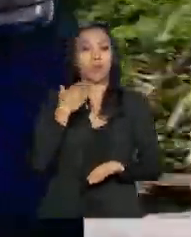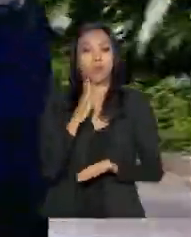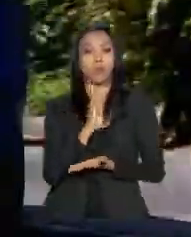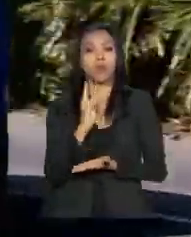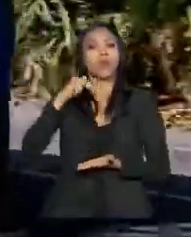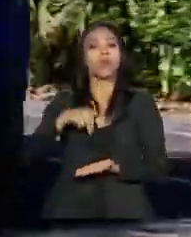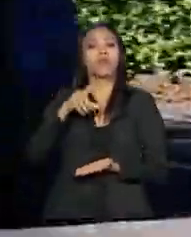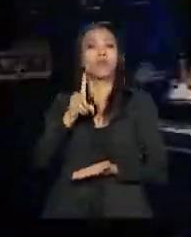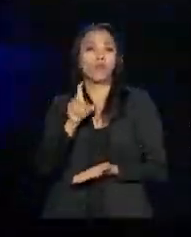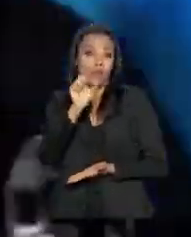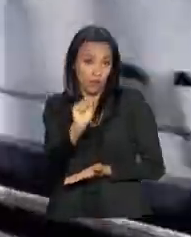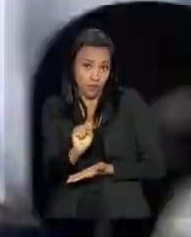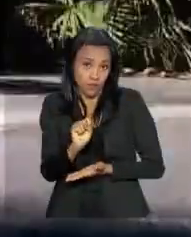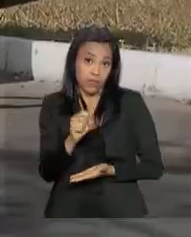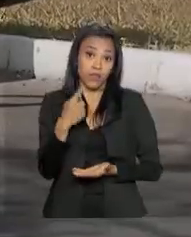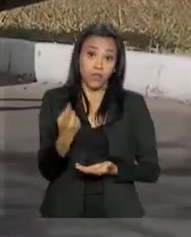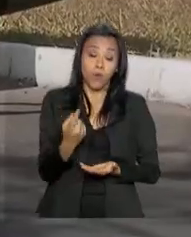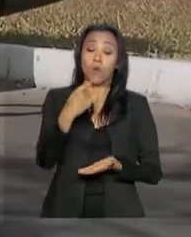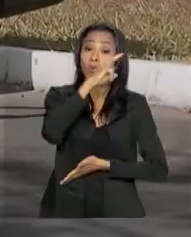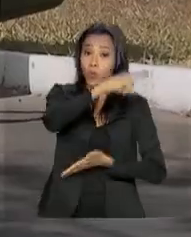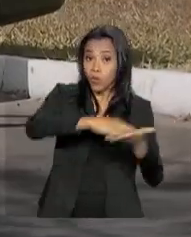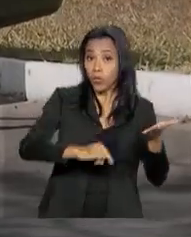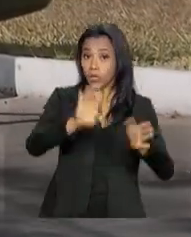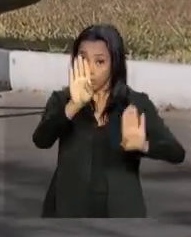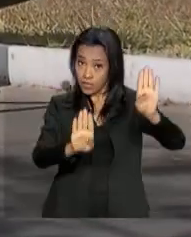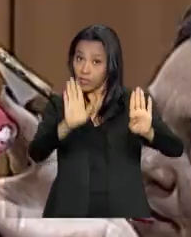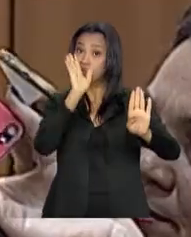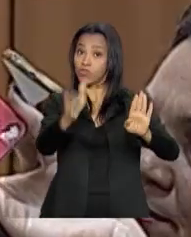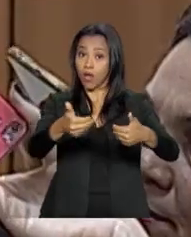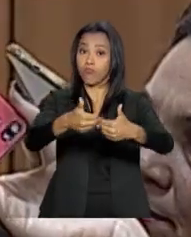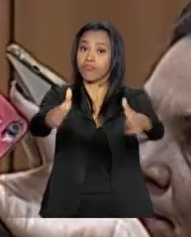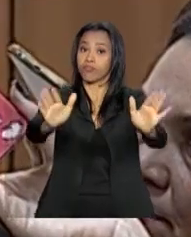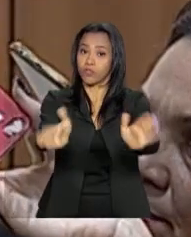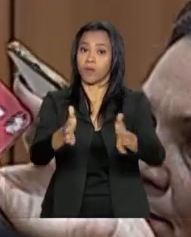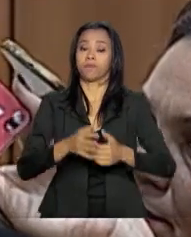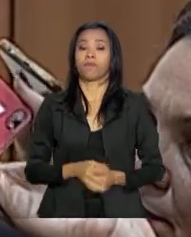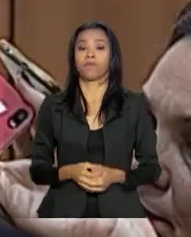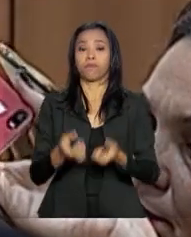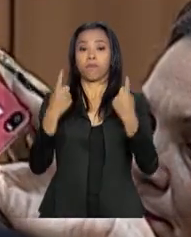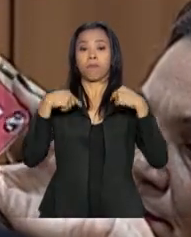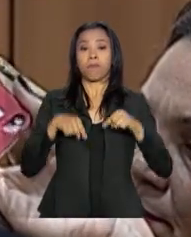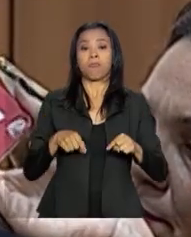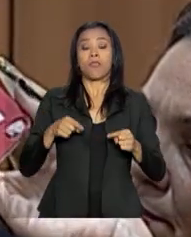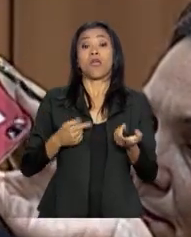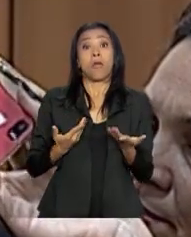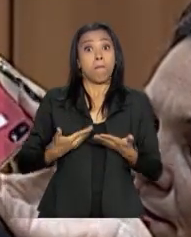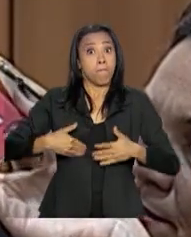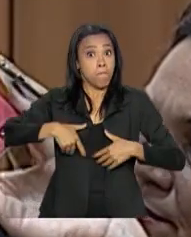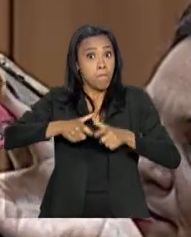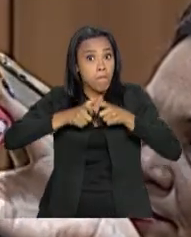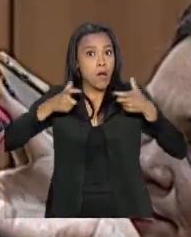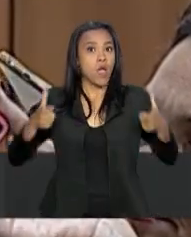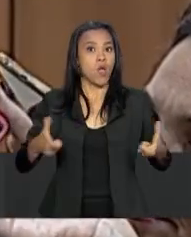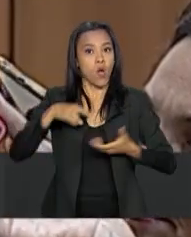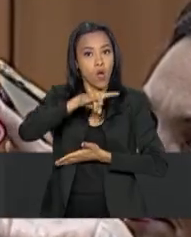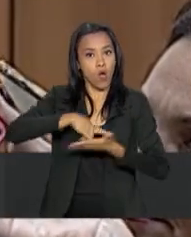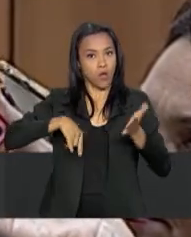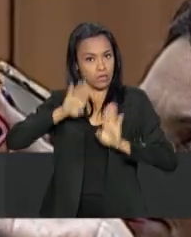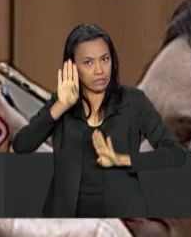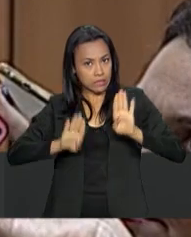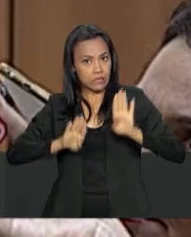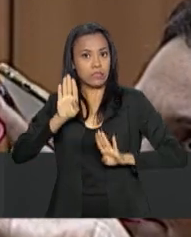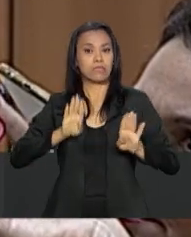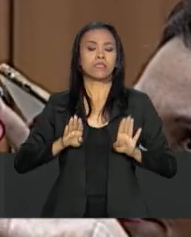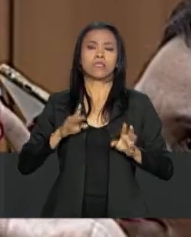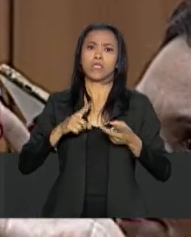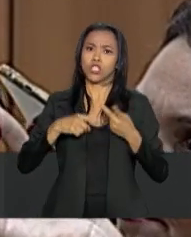segurança o processo de licitação já começou a maior licitação de veículos maior pacote de compra da segurança